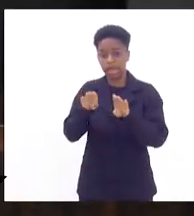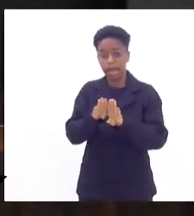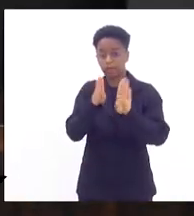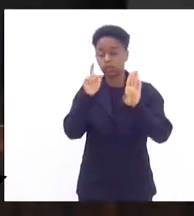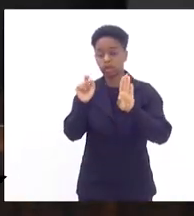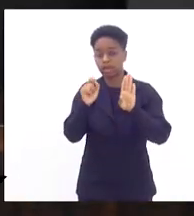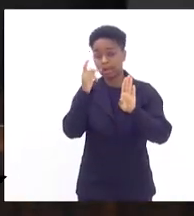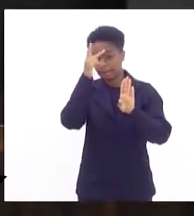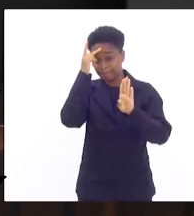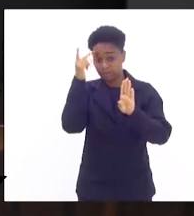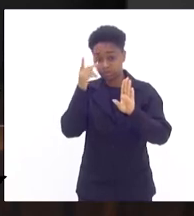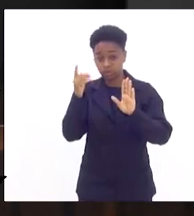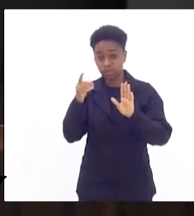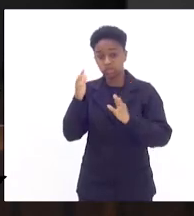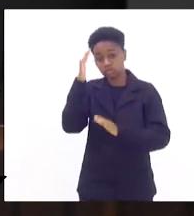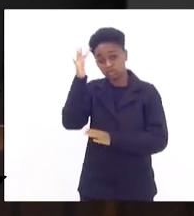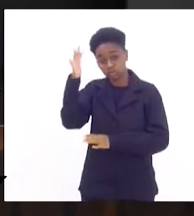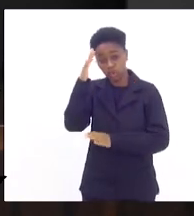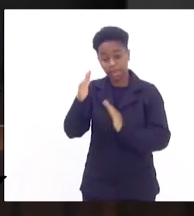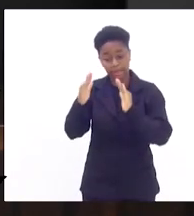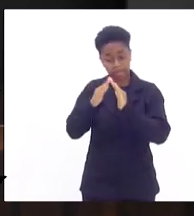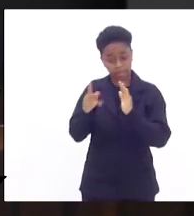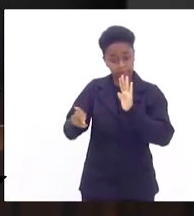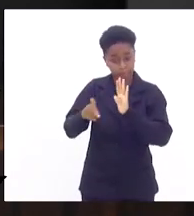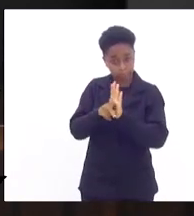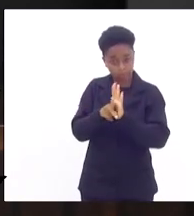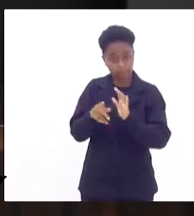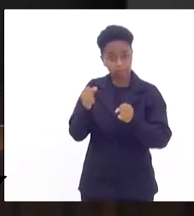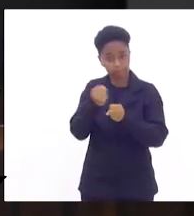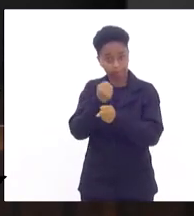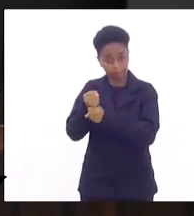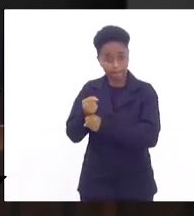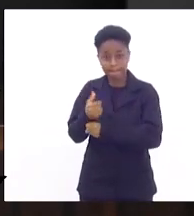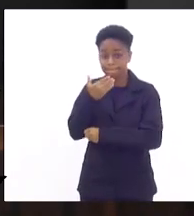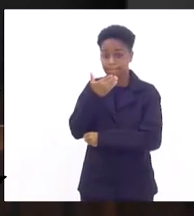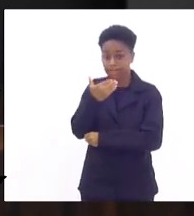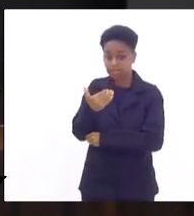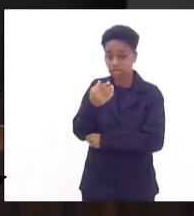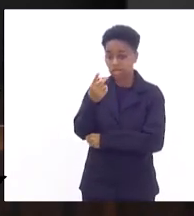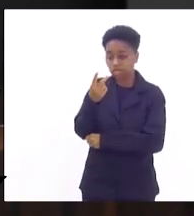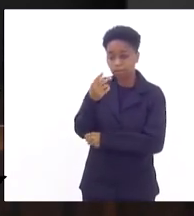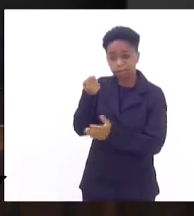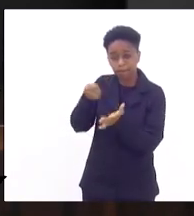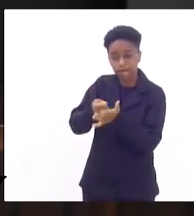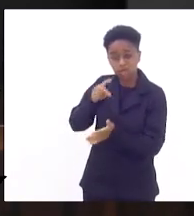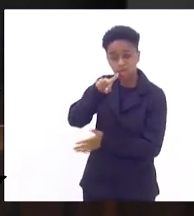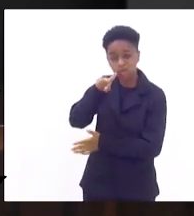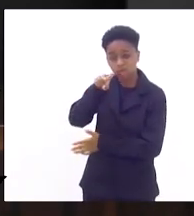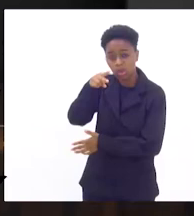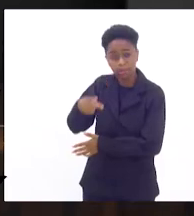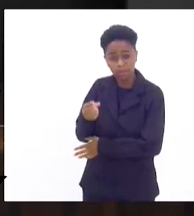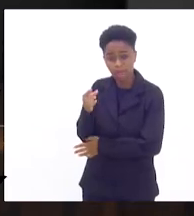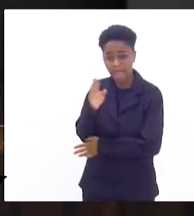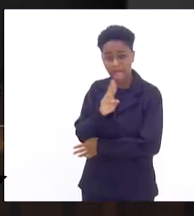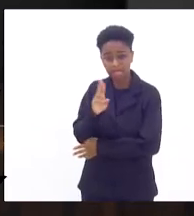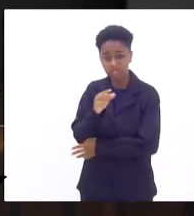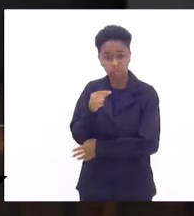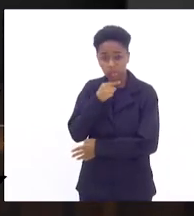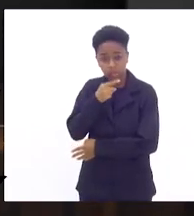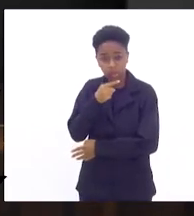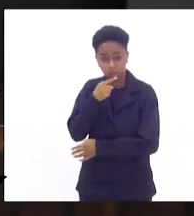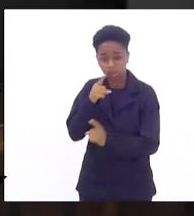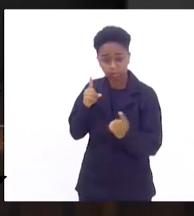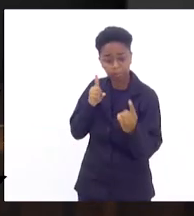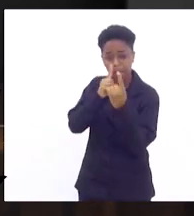que teve seu sonho realizado de construir sua casa própria e solicitar o serviço pagando R$2.174. Ele não pode nem mais ter acesso